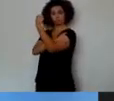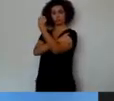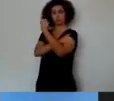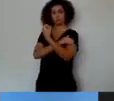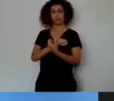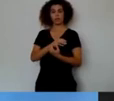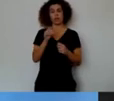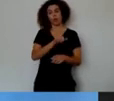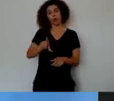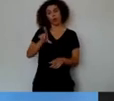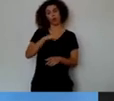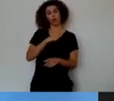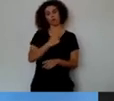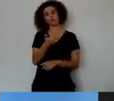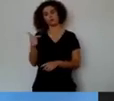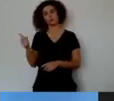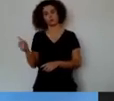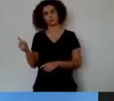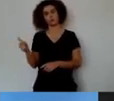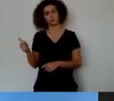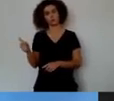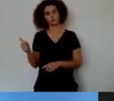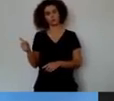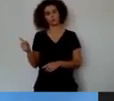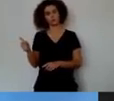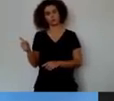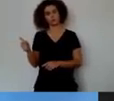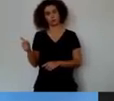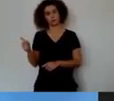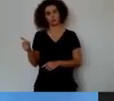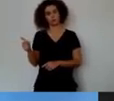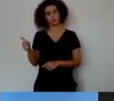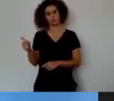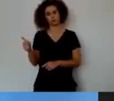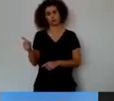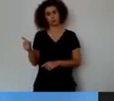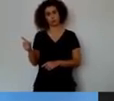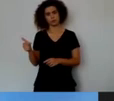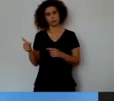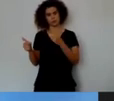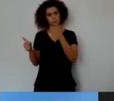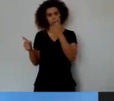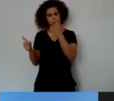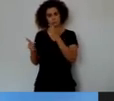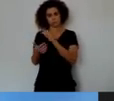outras opressões que vão incidir sobre a mulher também, tem a questão patriarcado e tudo mais. Mas, nesse sentido, talvez a gente para a